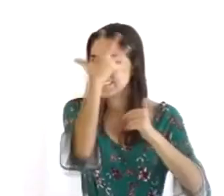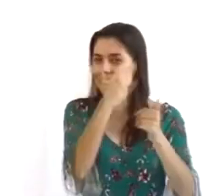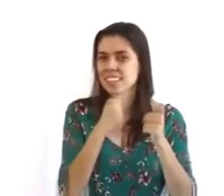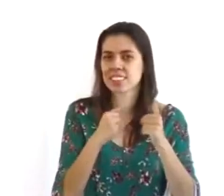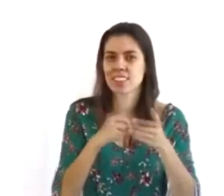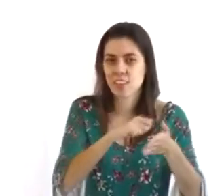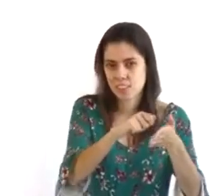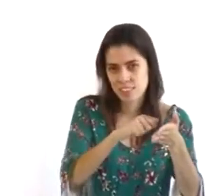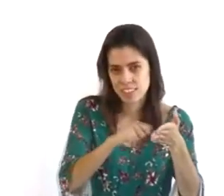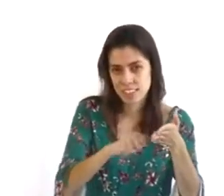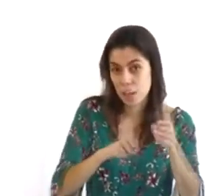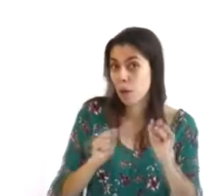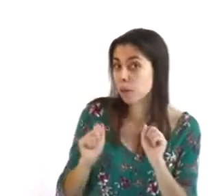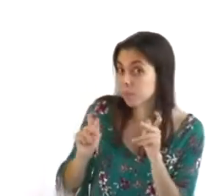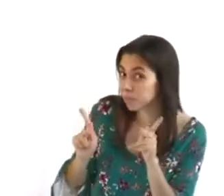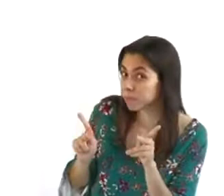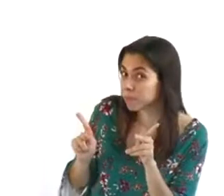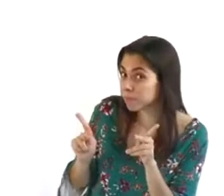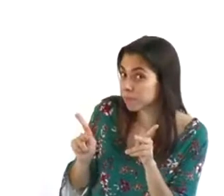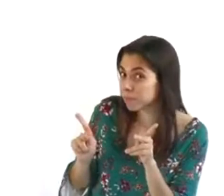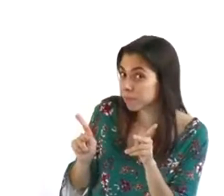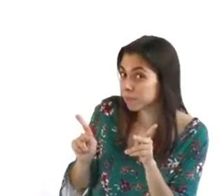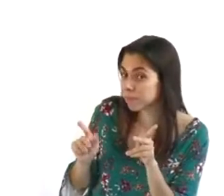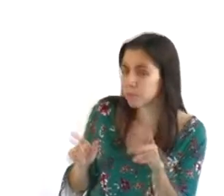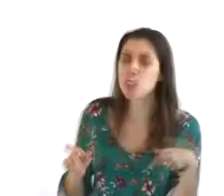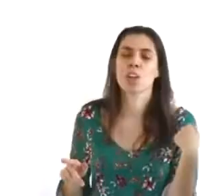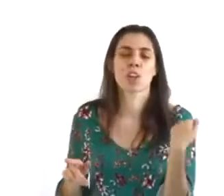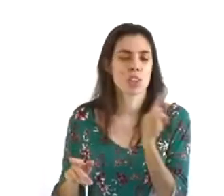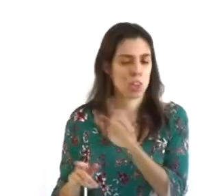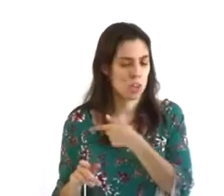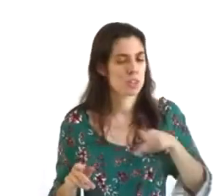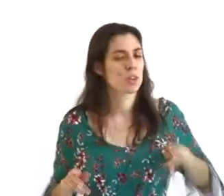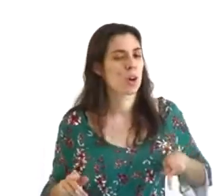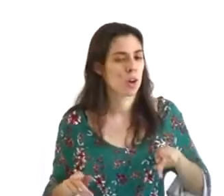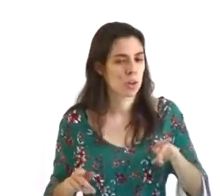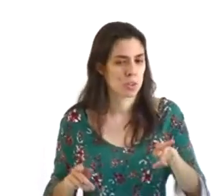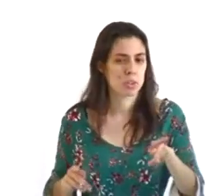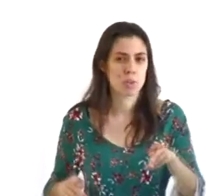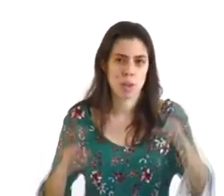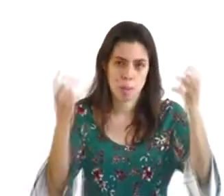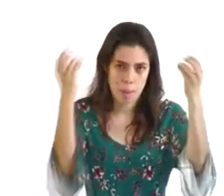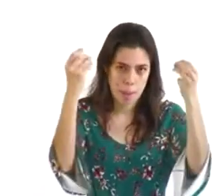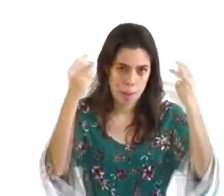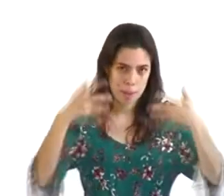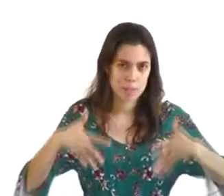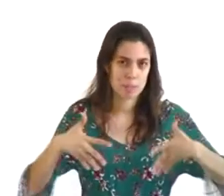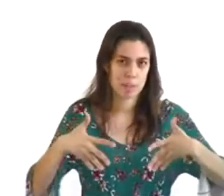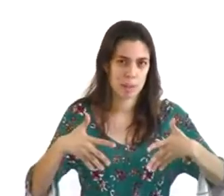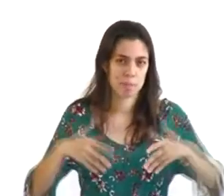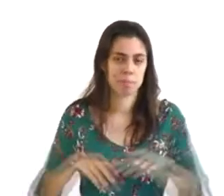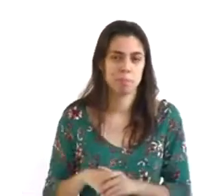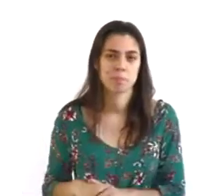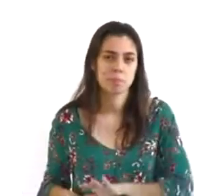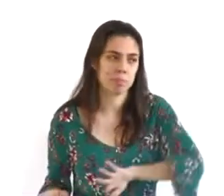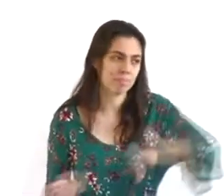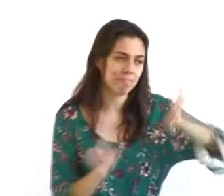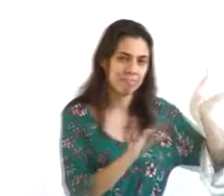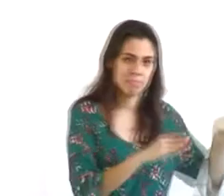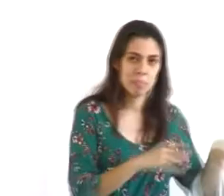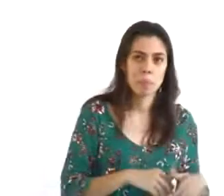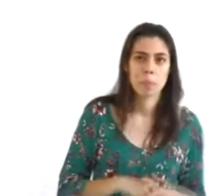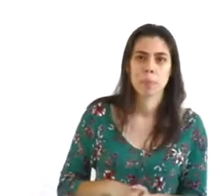nós continuaremos a exposição da palavra de Deus neste salmo. Irmãos, no ano de